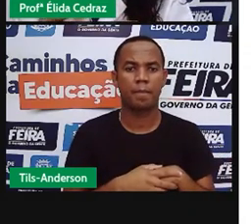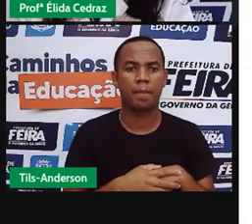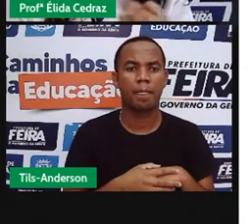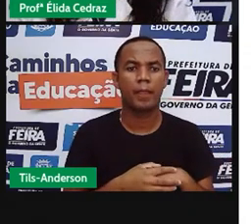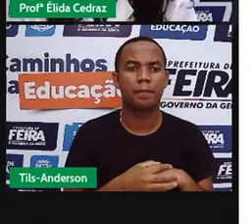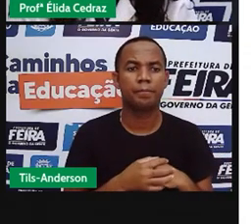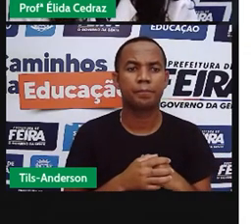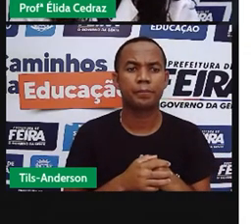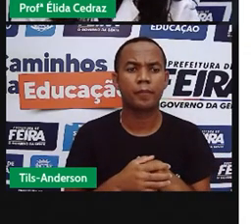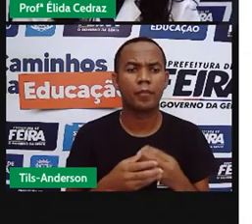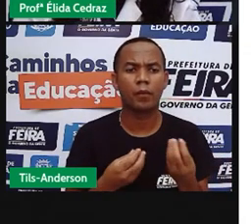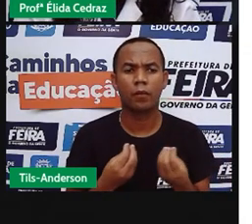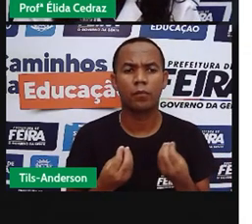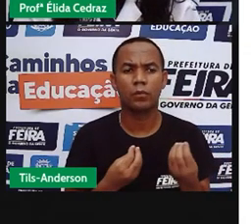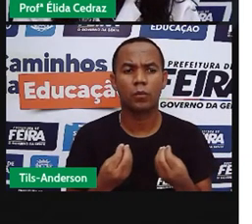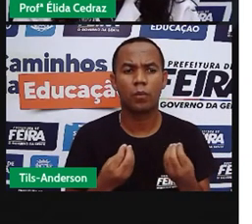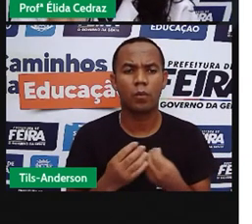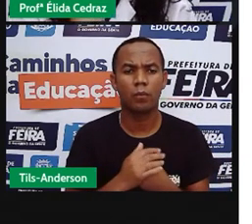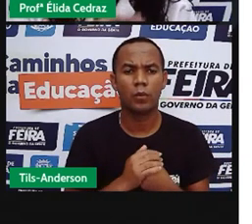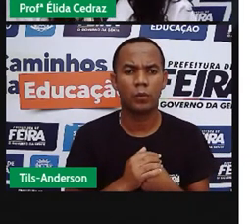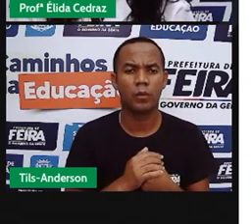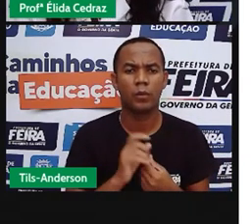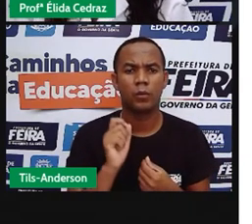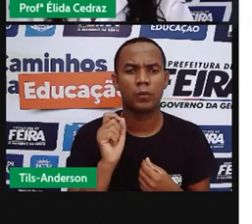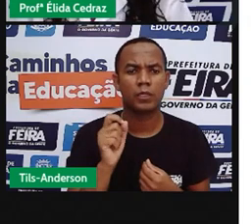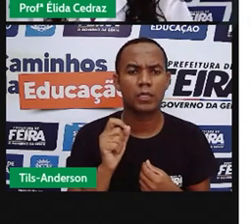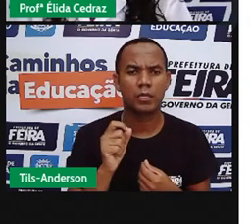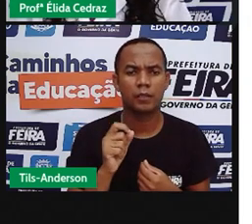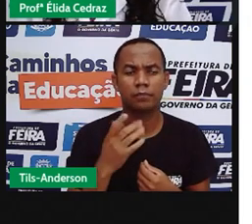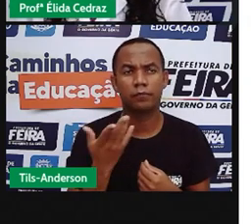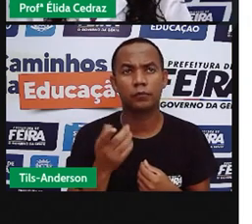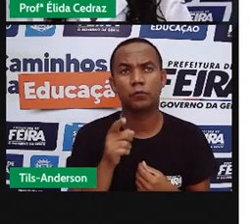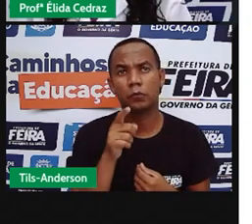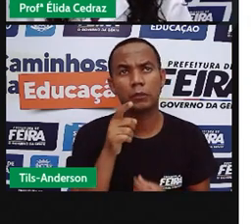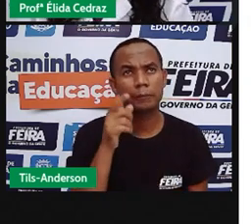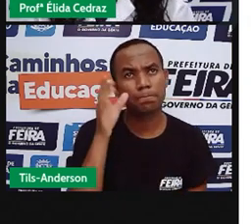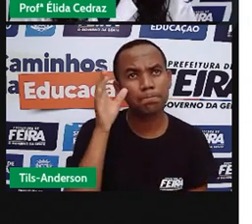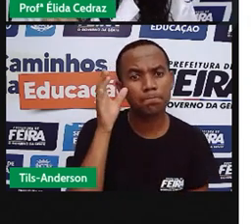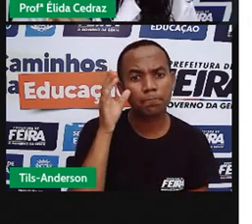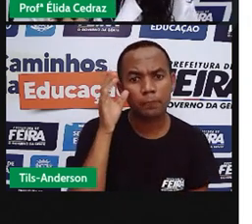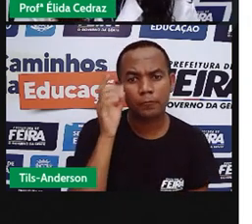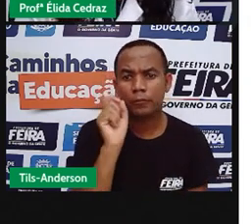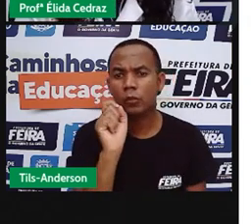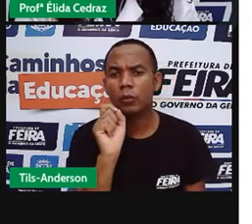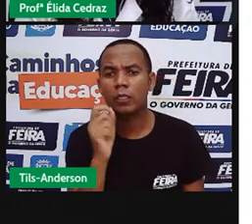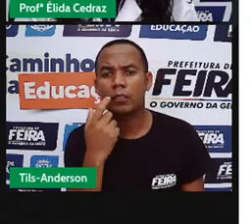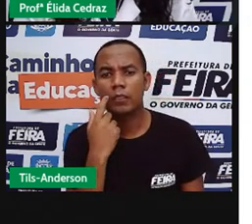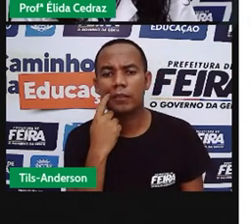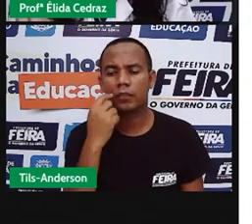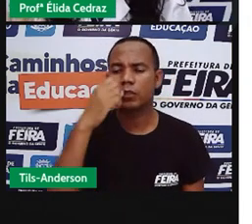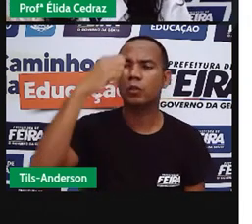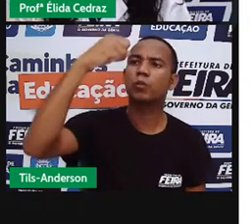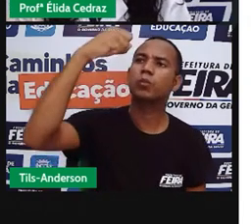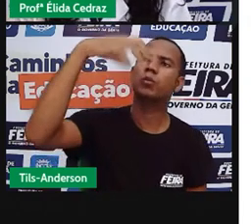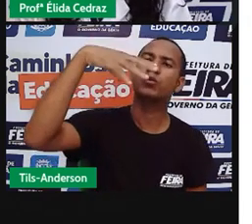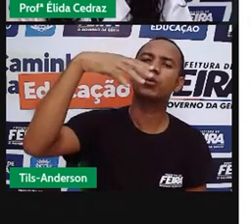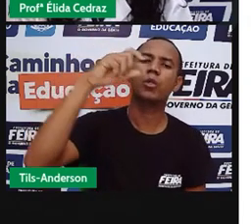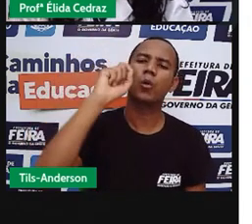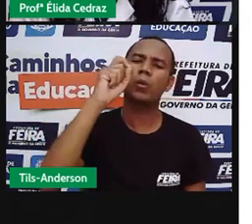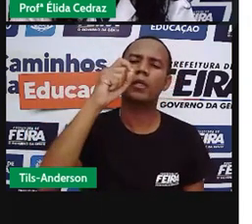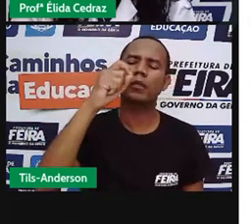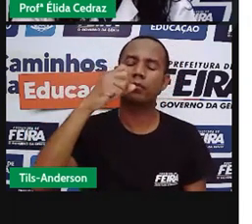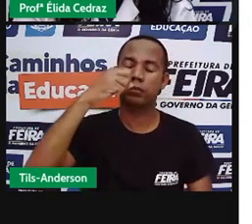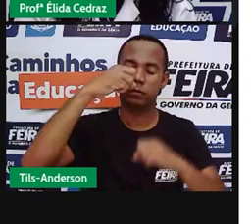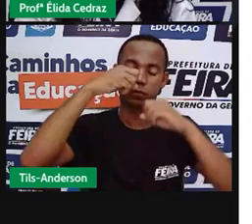com os raios do sol, tem uma curiosidade para você. A luz do sol, quando